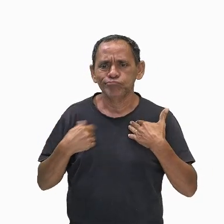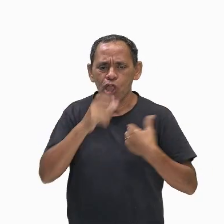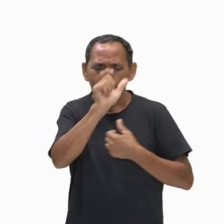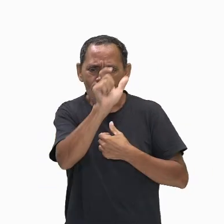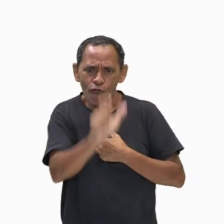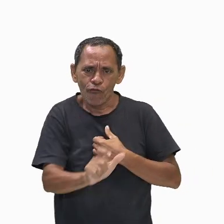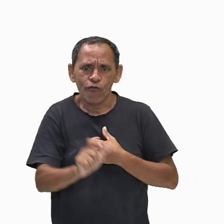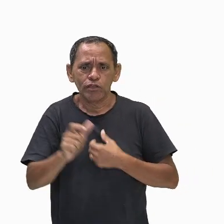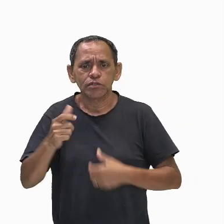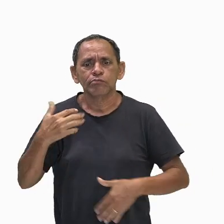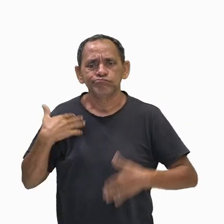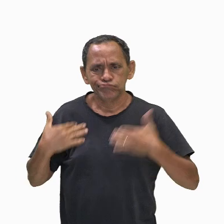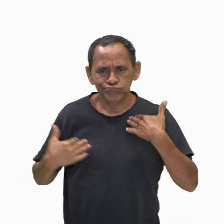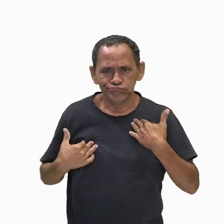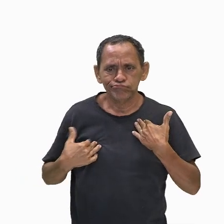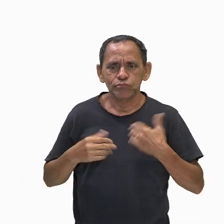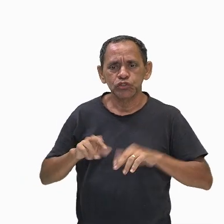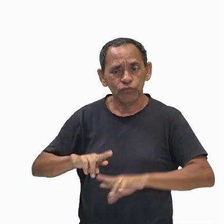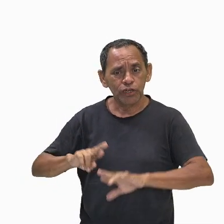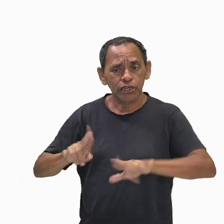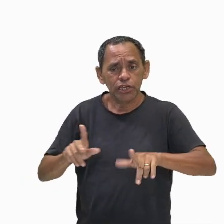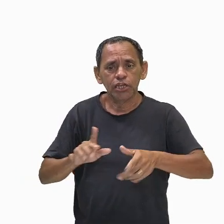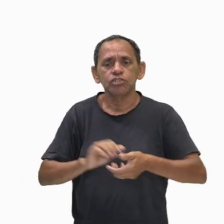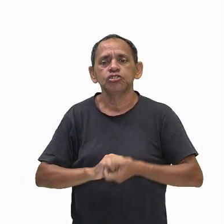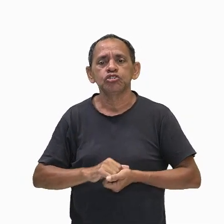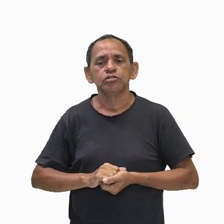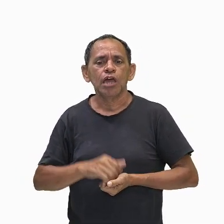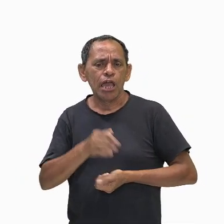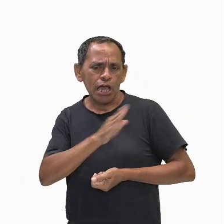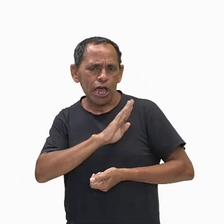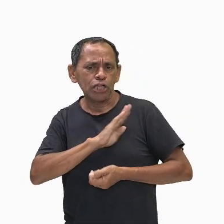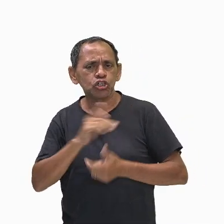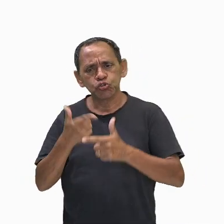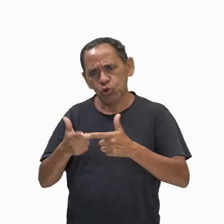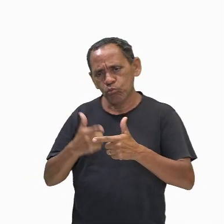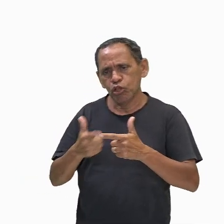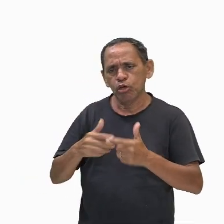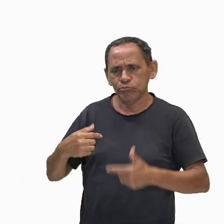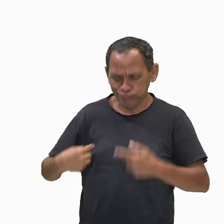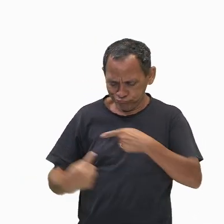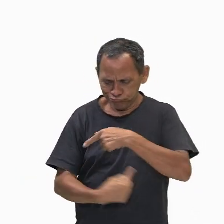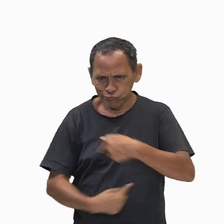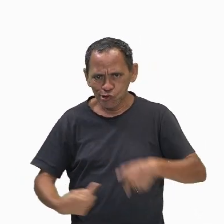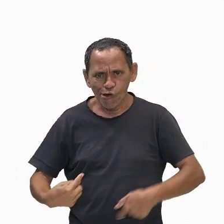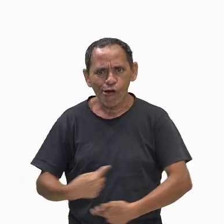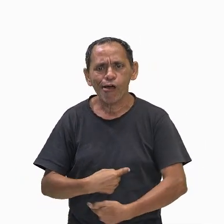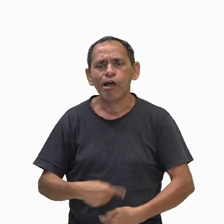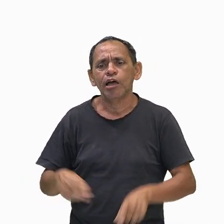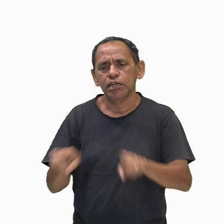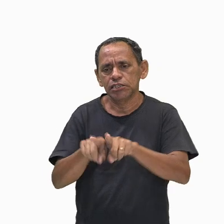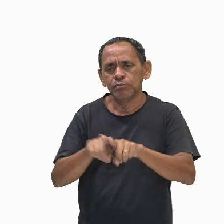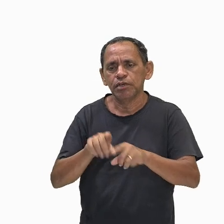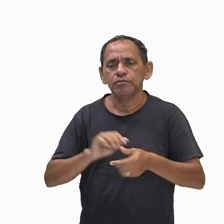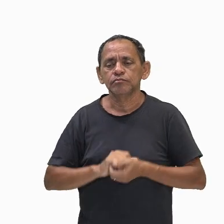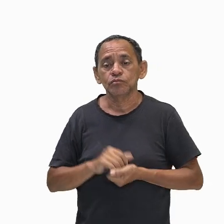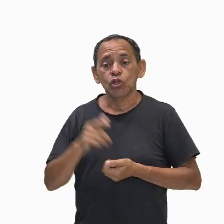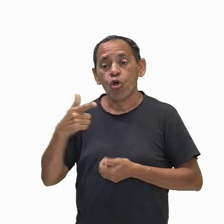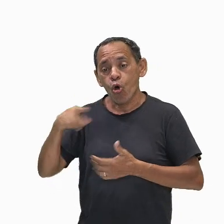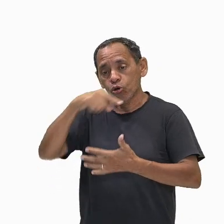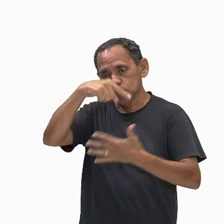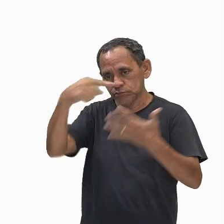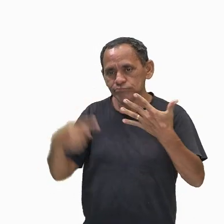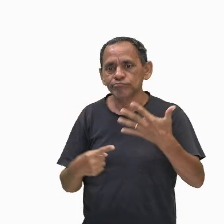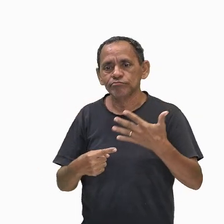e além de tudo isso, com problemas cardíacos e intestinais. A outra anomalia é a síndrome